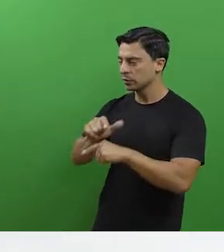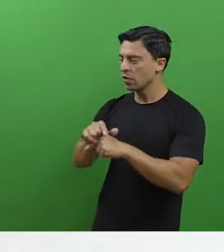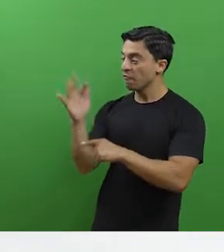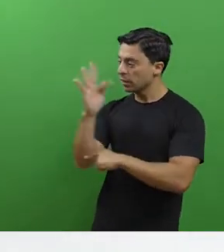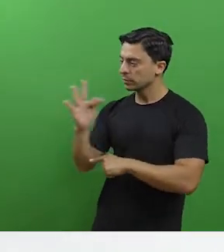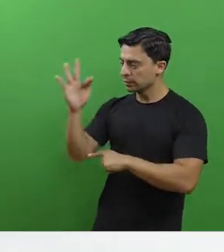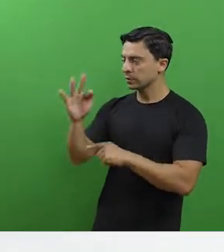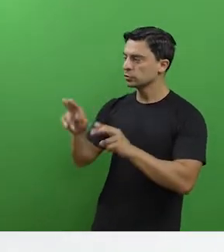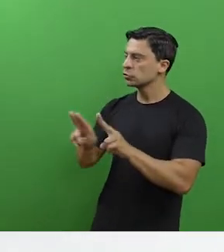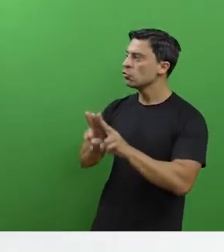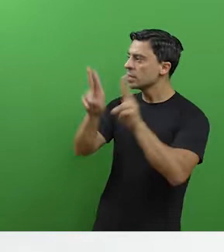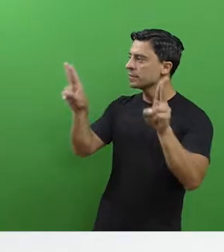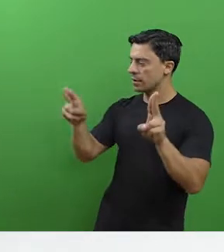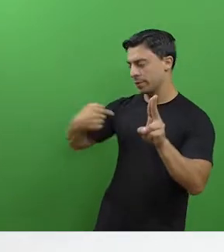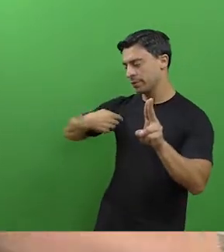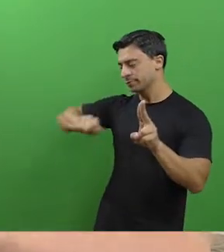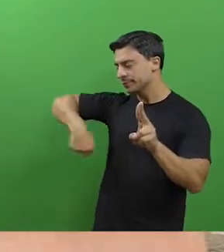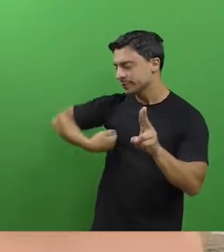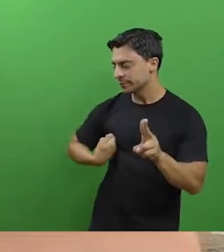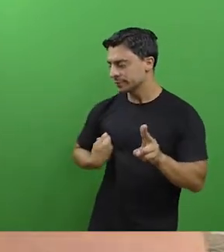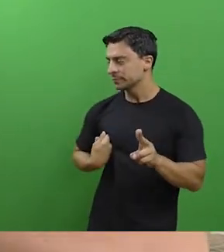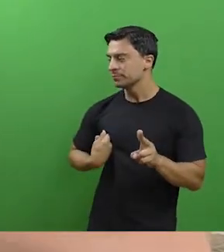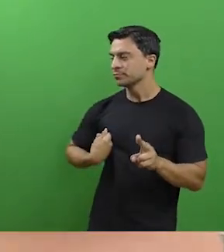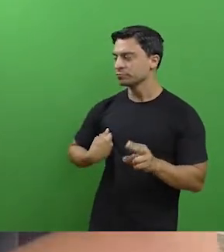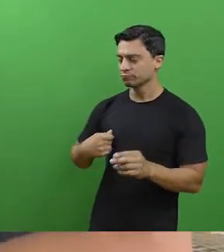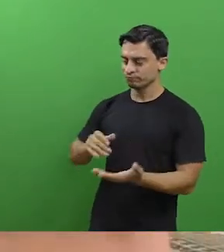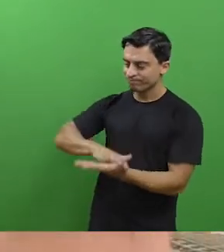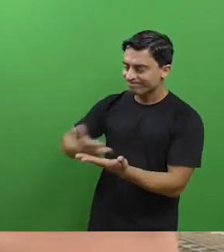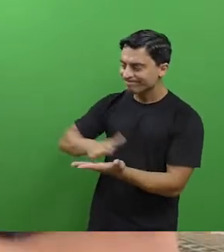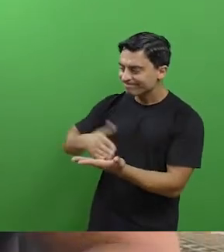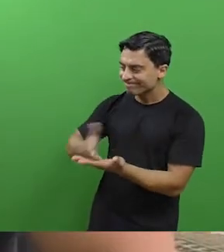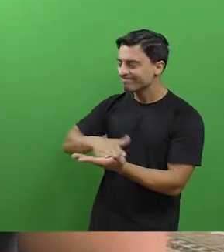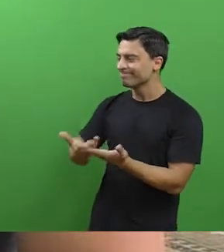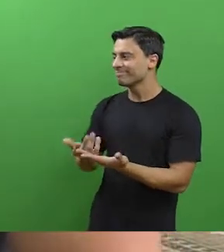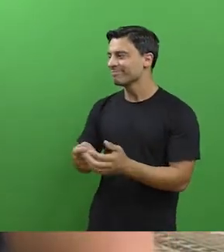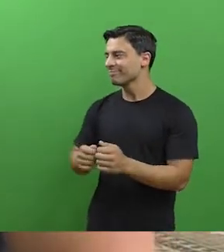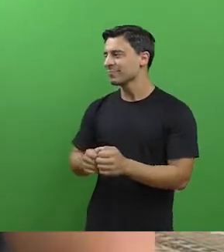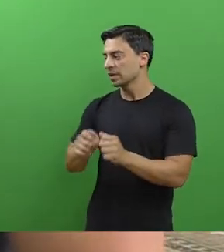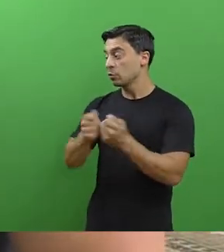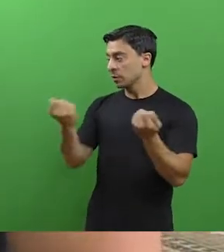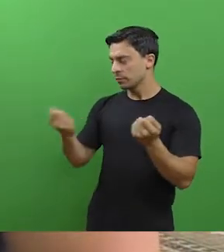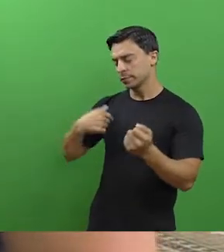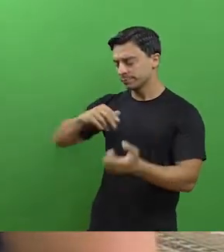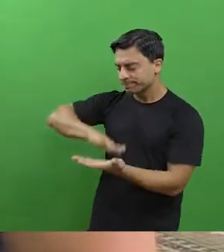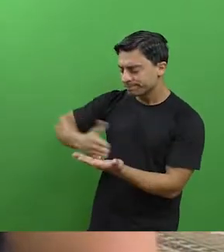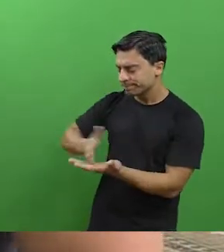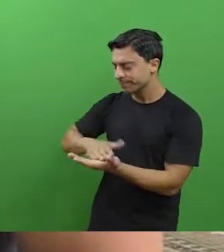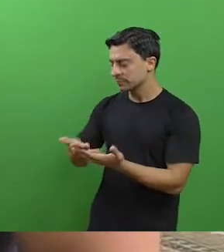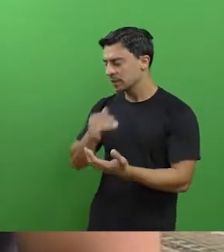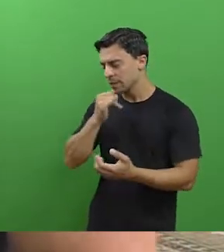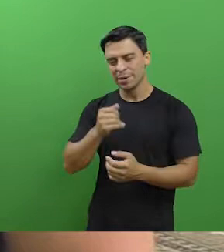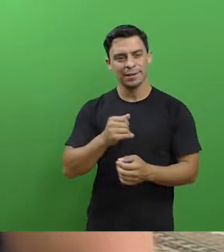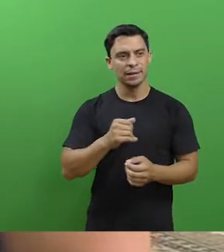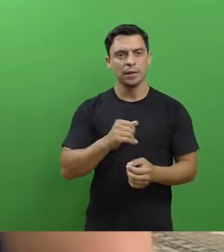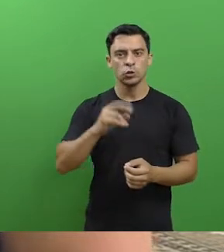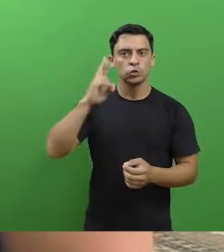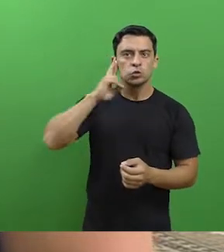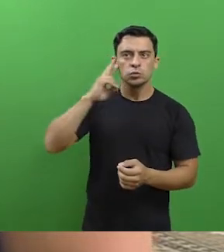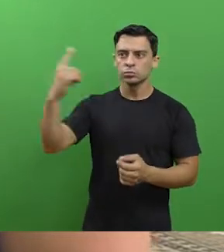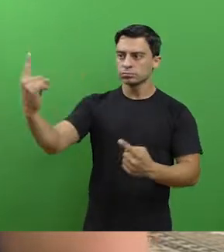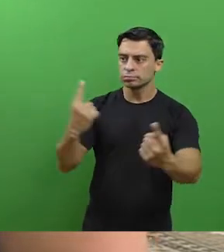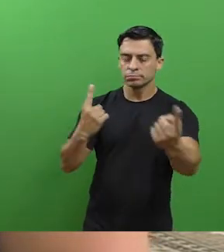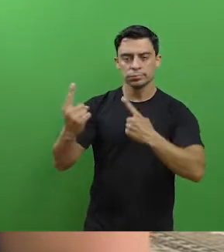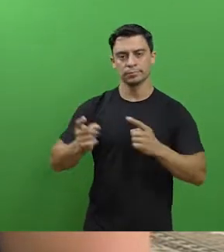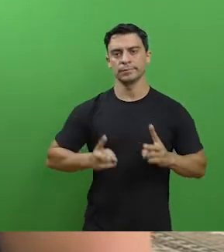né? E tem necessidade também. Sempre tem alunos surdos. Outros locais também, realmente. Sempre tem pessoas surdas indo